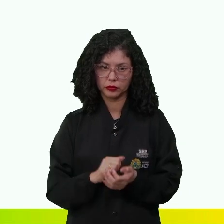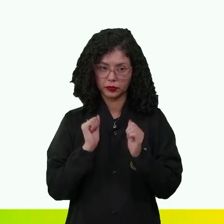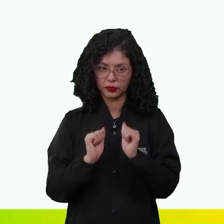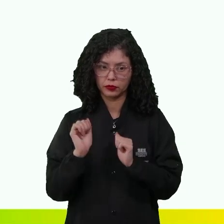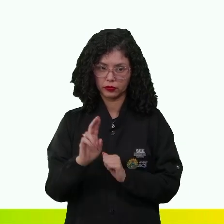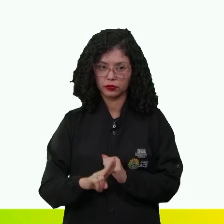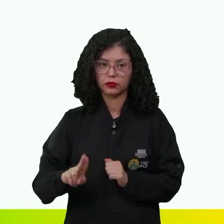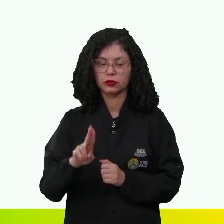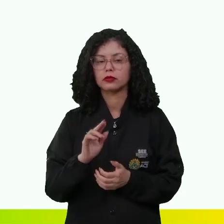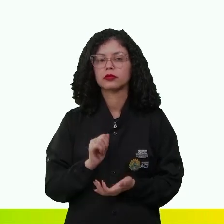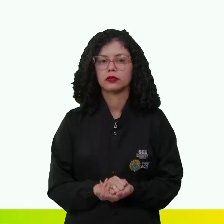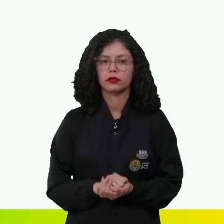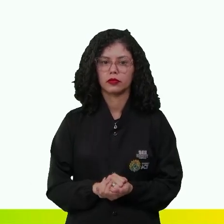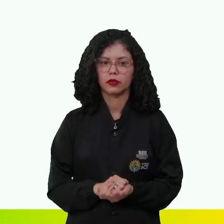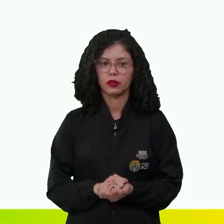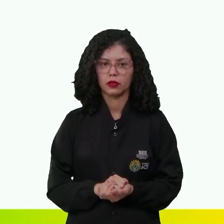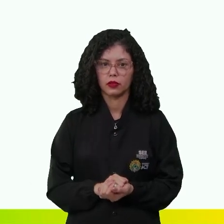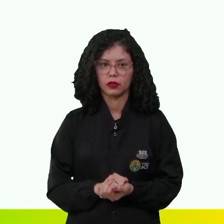poderia usar